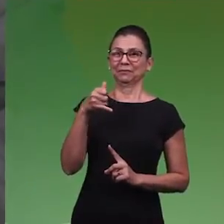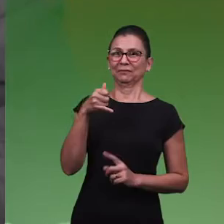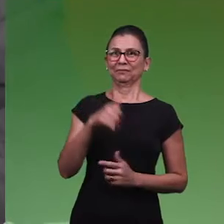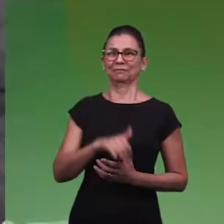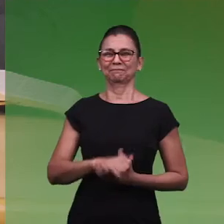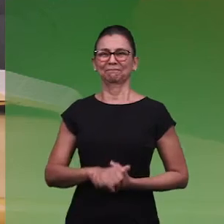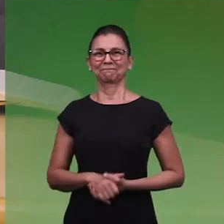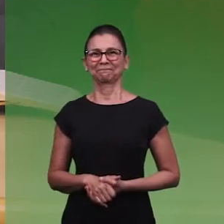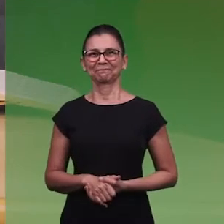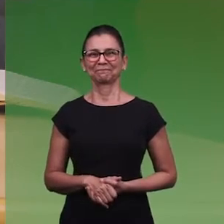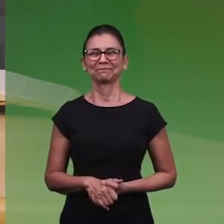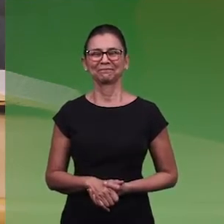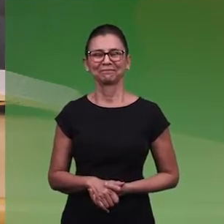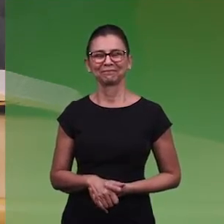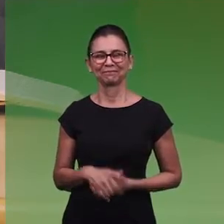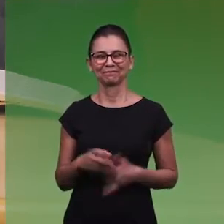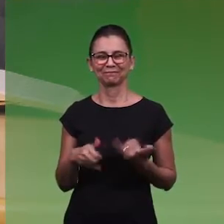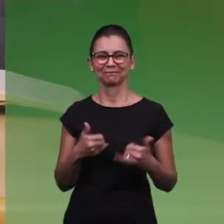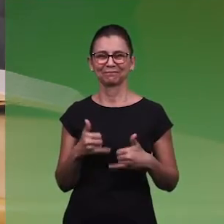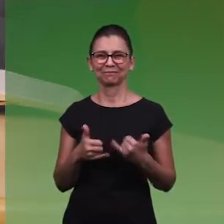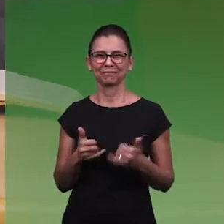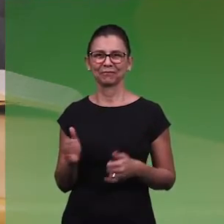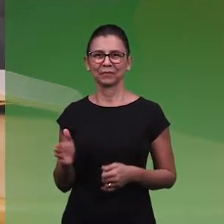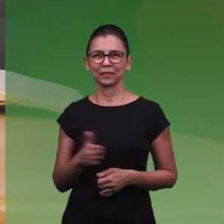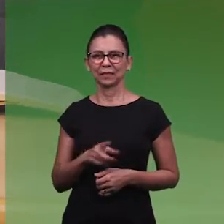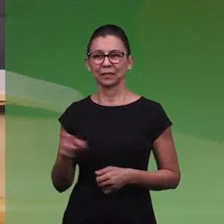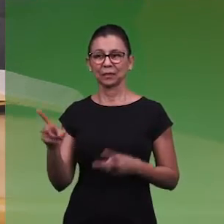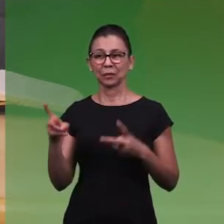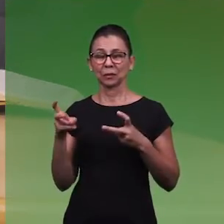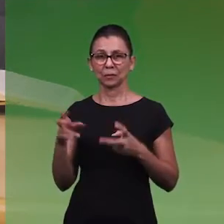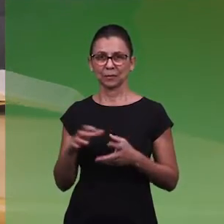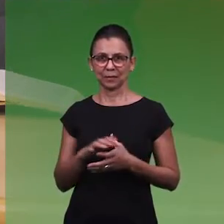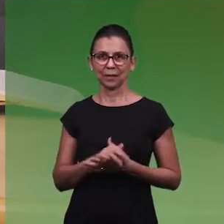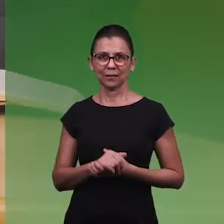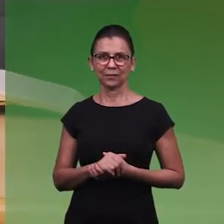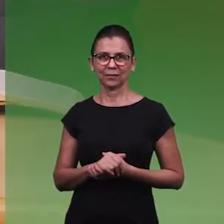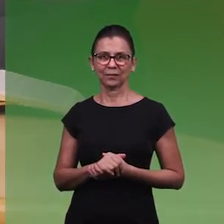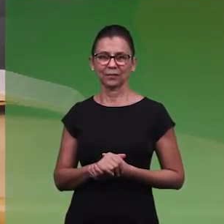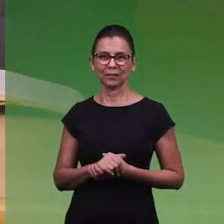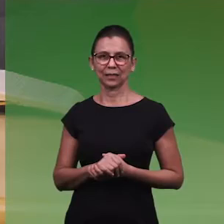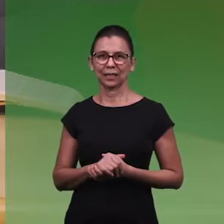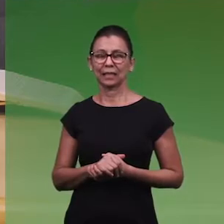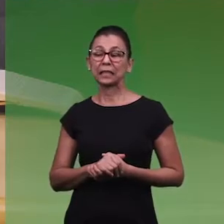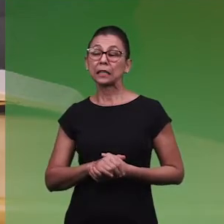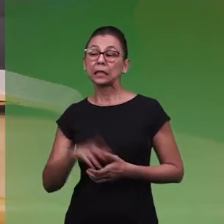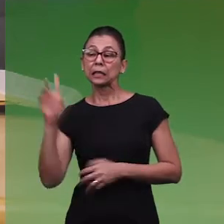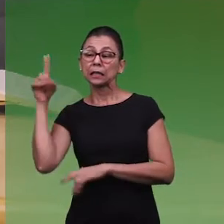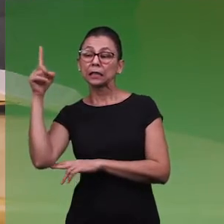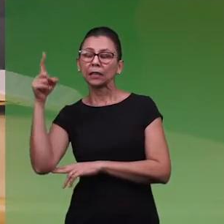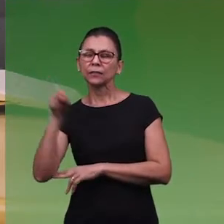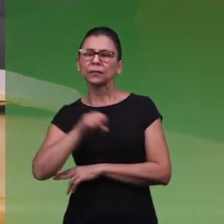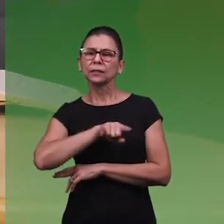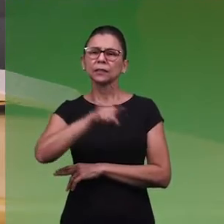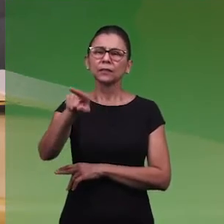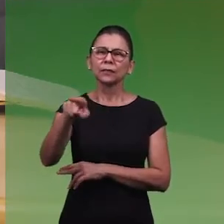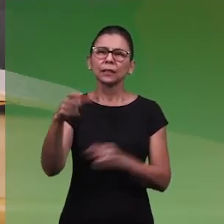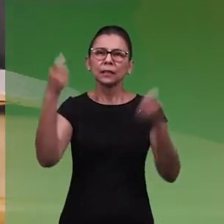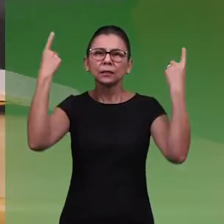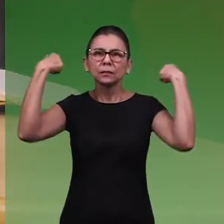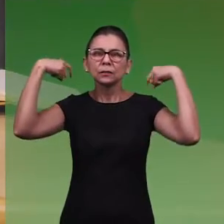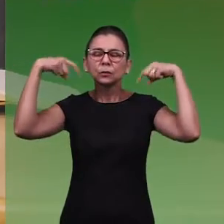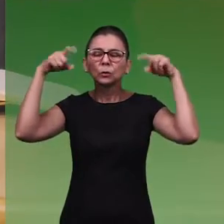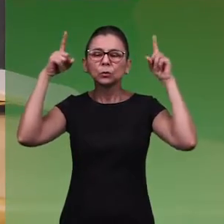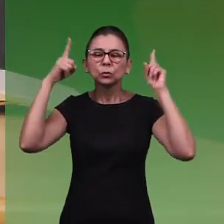Mas observa que Davi estava no meio das ovelhas, estava lá na malhada das ovelhas, porque o Senhor, quando escolhe, ele não tira lá dos